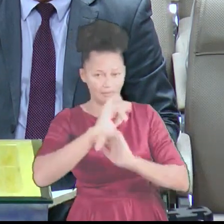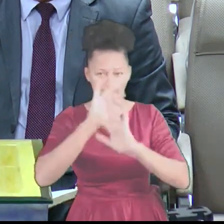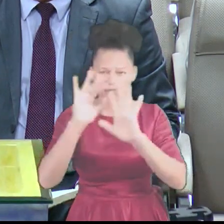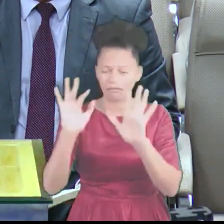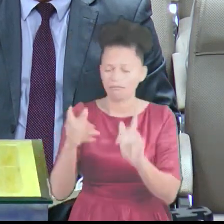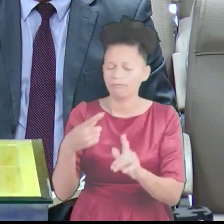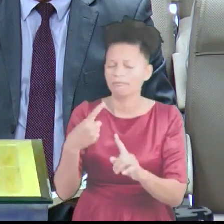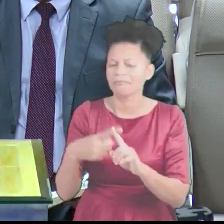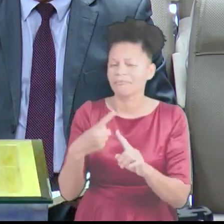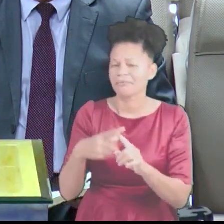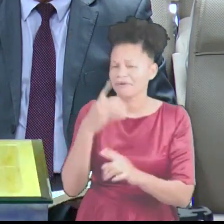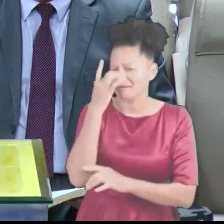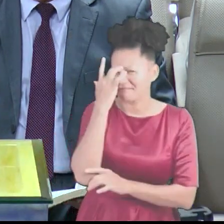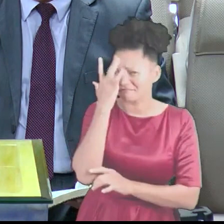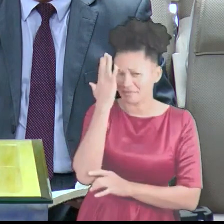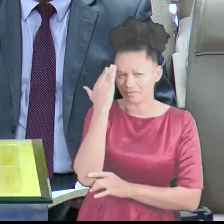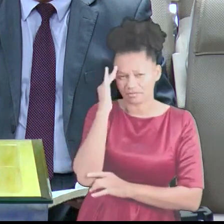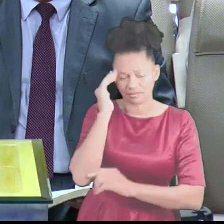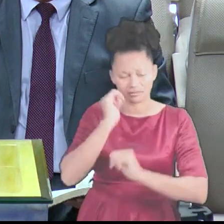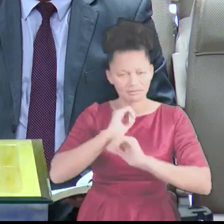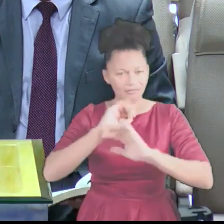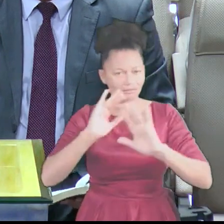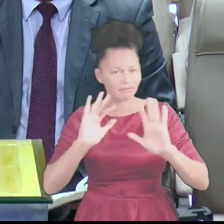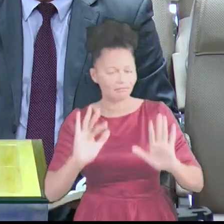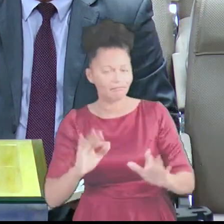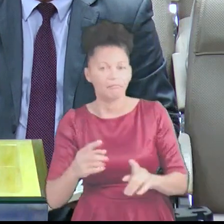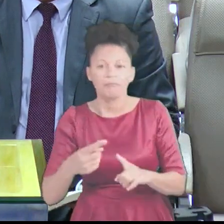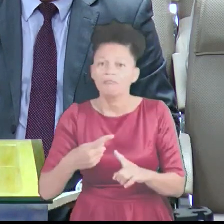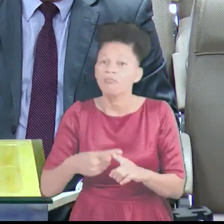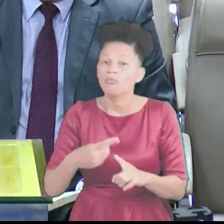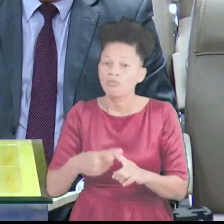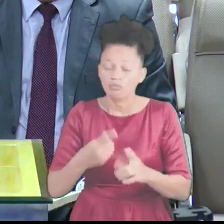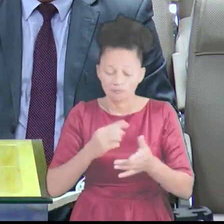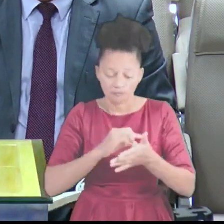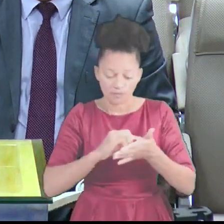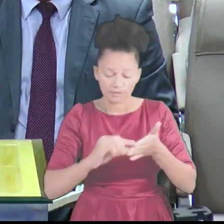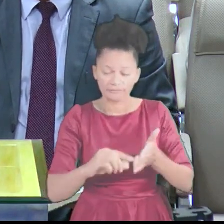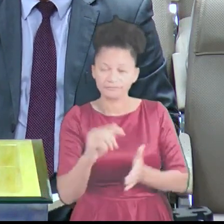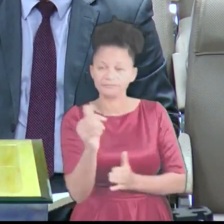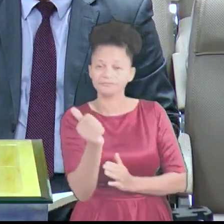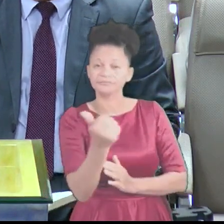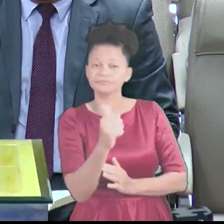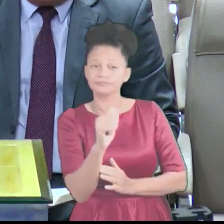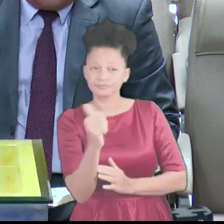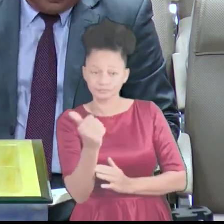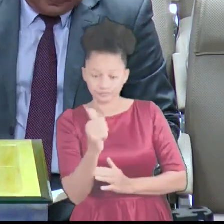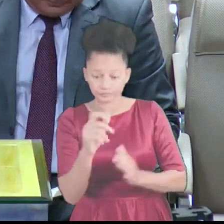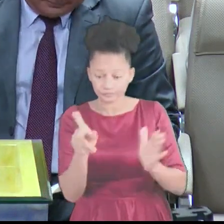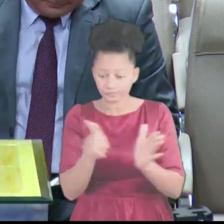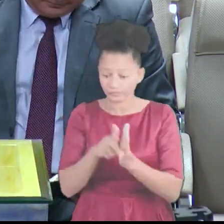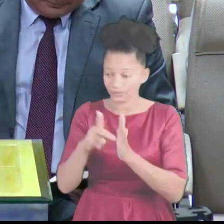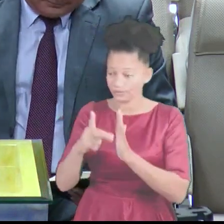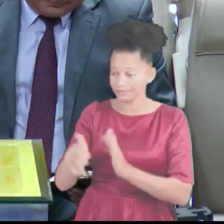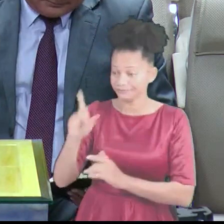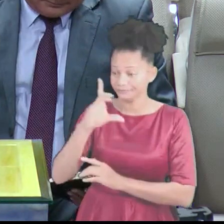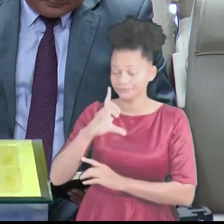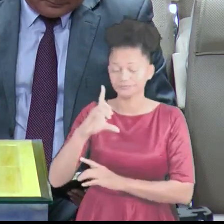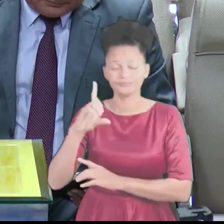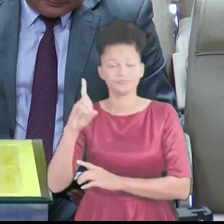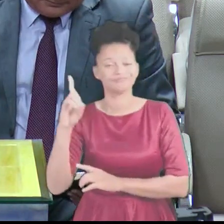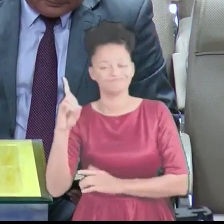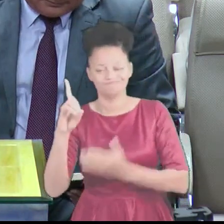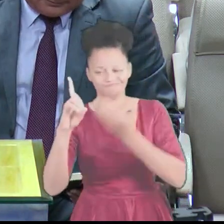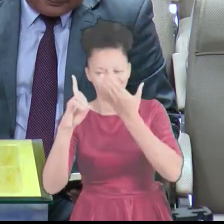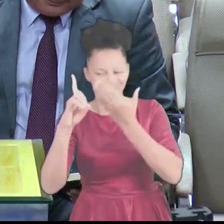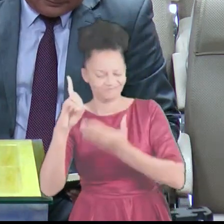ela é uma visão de fácil interpretação? Porque no versículo 11, o próprio Deus,